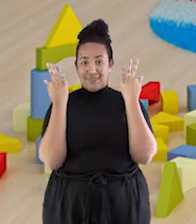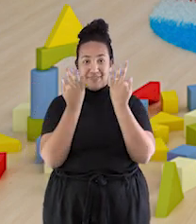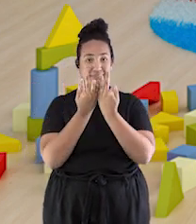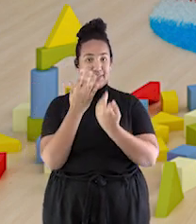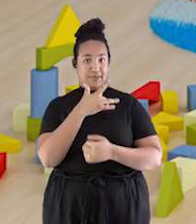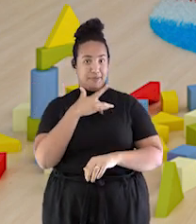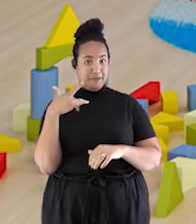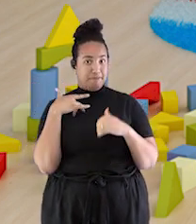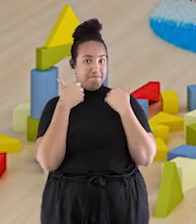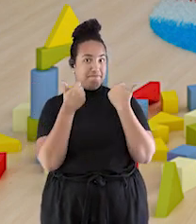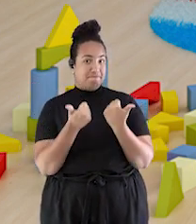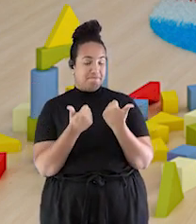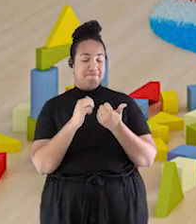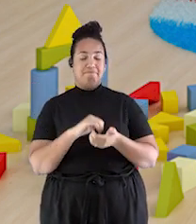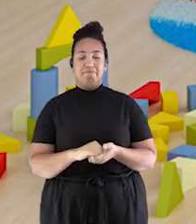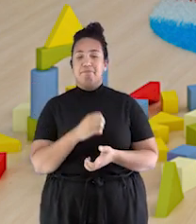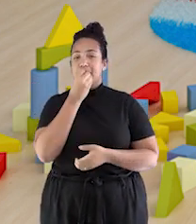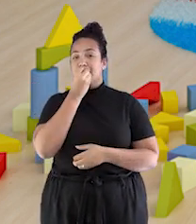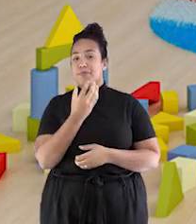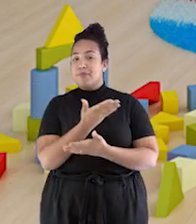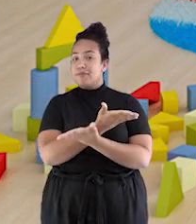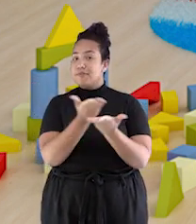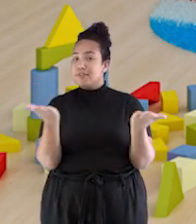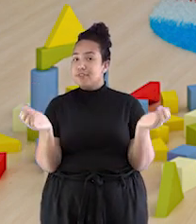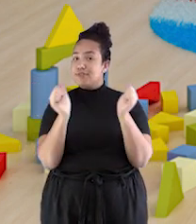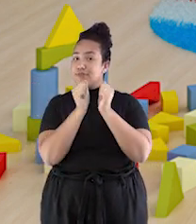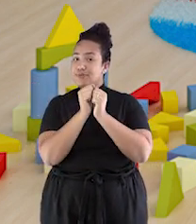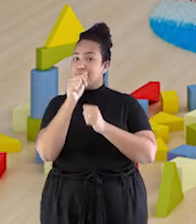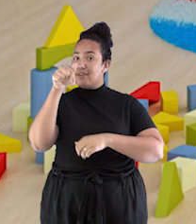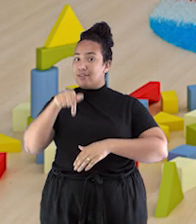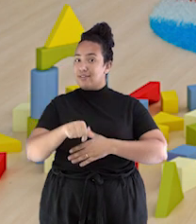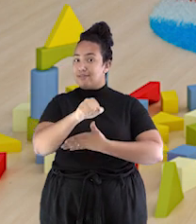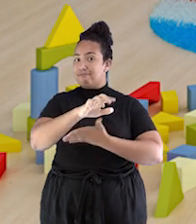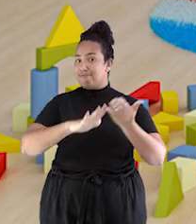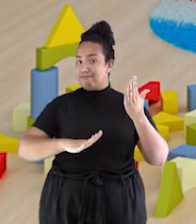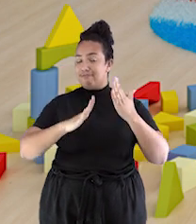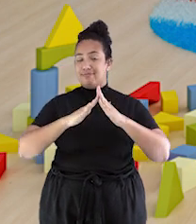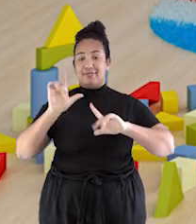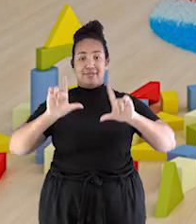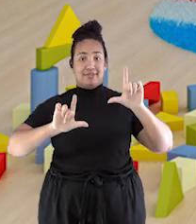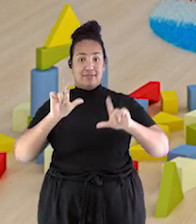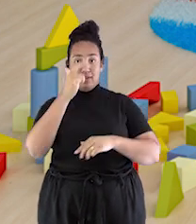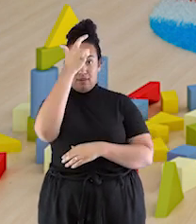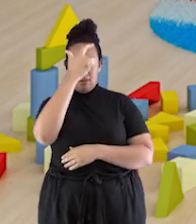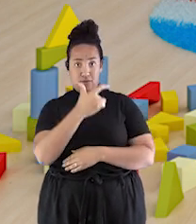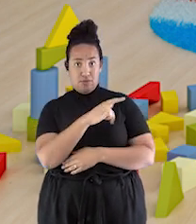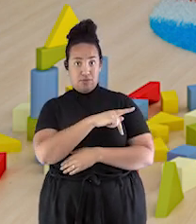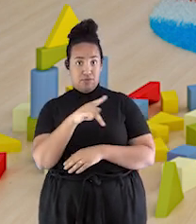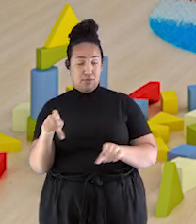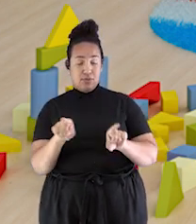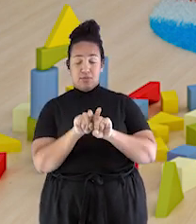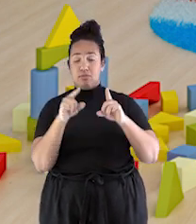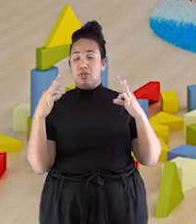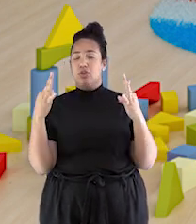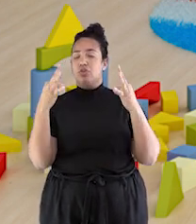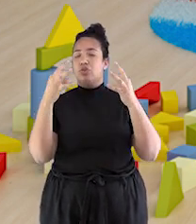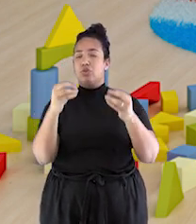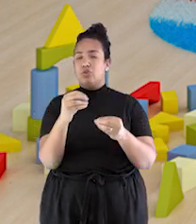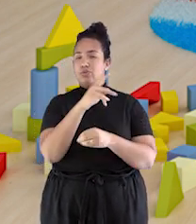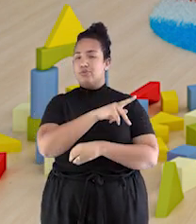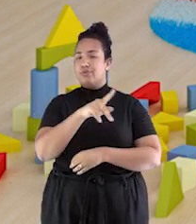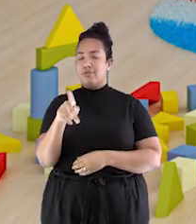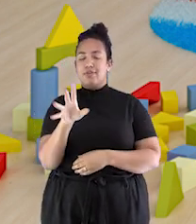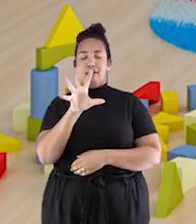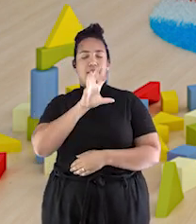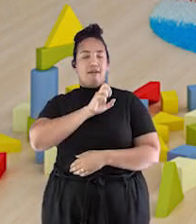Olá, família, tudo bem? Que bom ter você aqui no Dever em Casa na TV. Eu, professora Darlene, e todos os outros professores adoramos saber